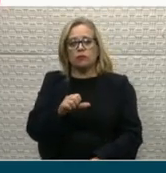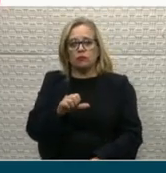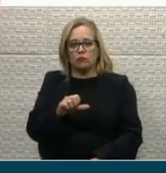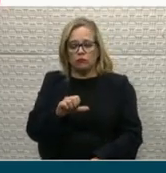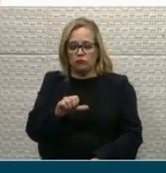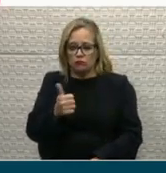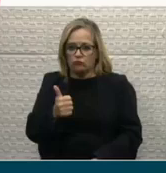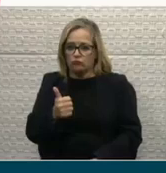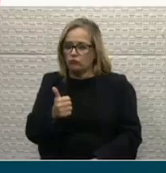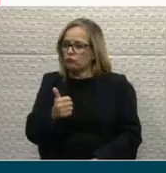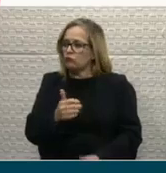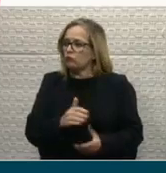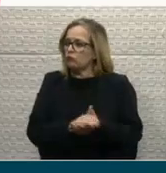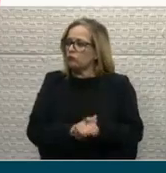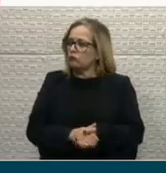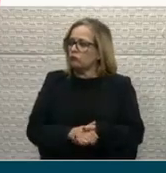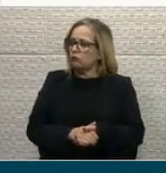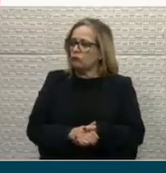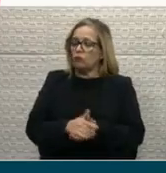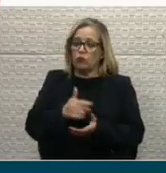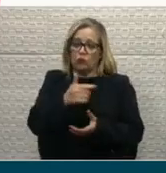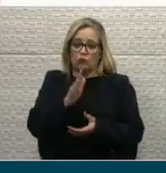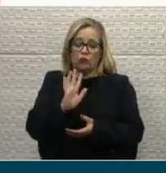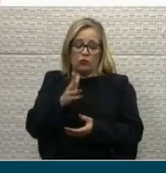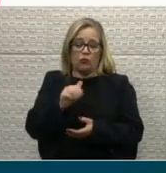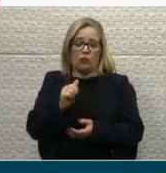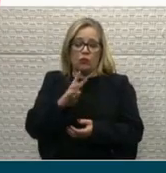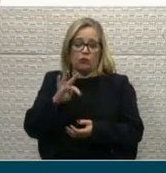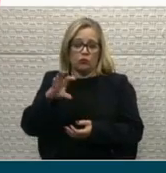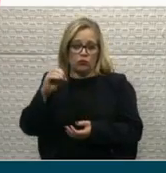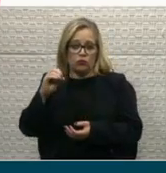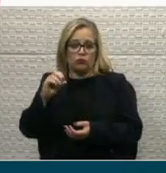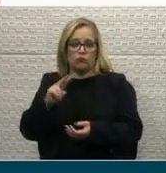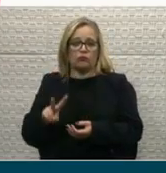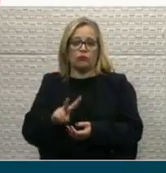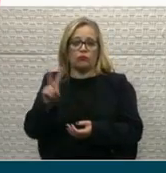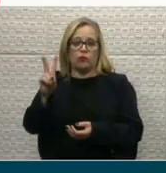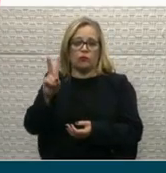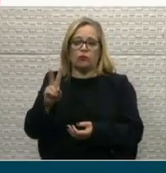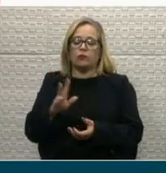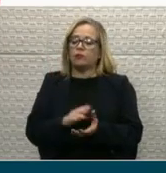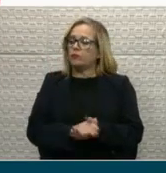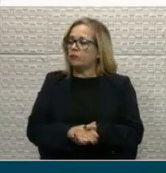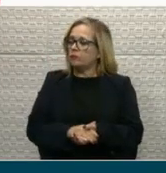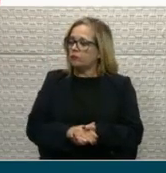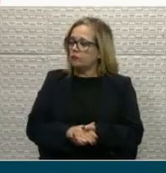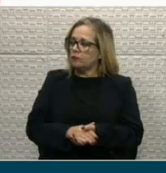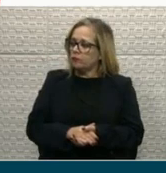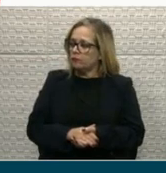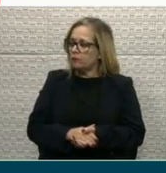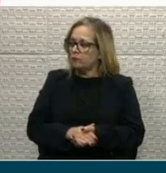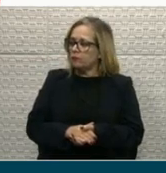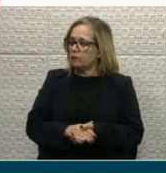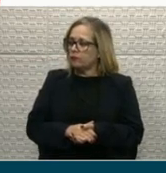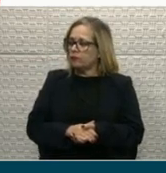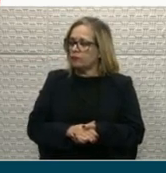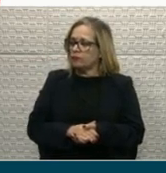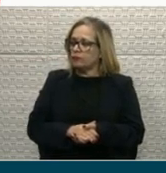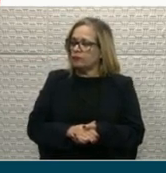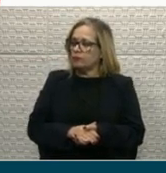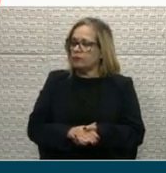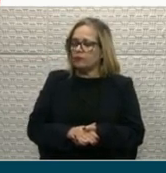2 é um autovalor e o menos 2, 1 é um autovetor